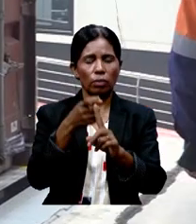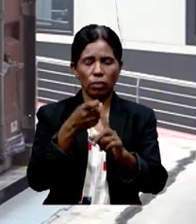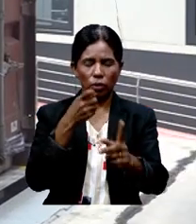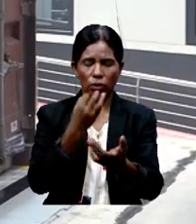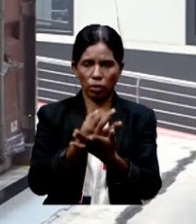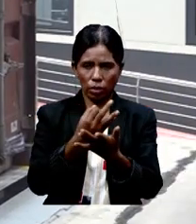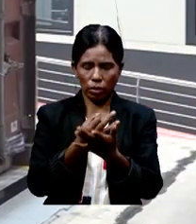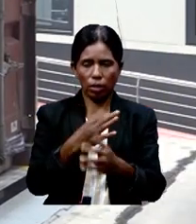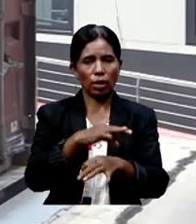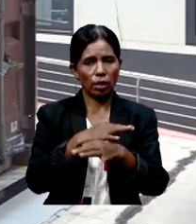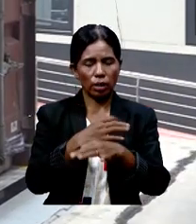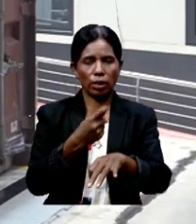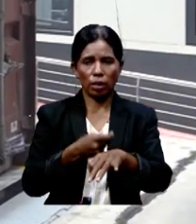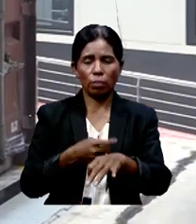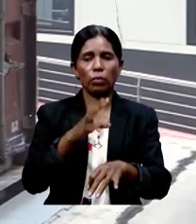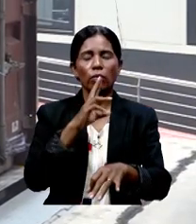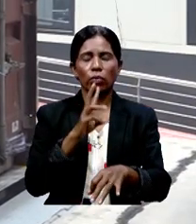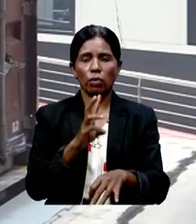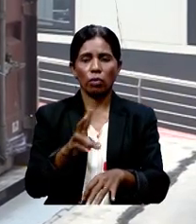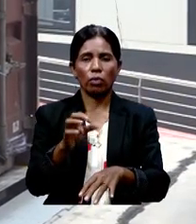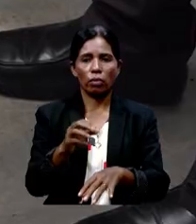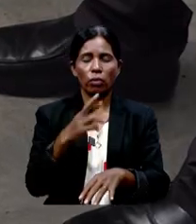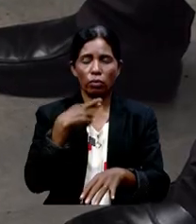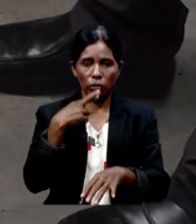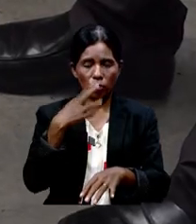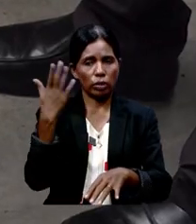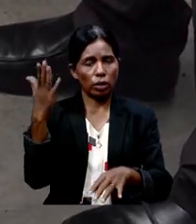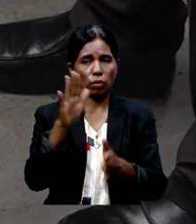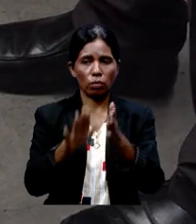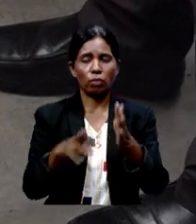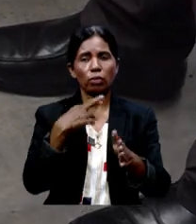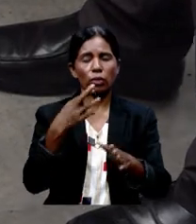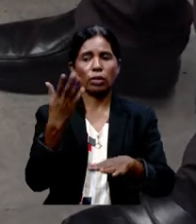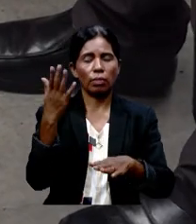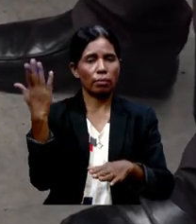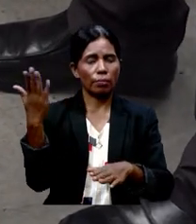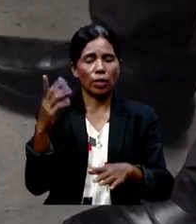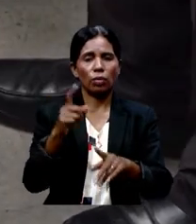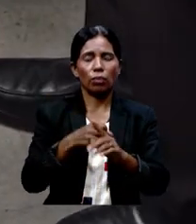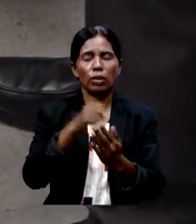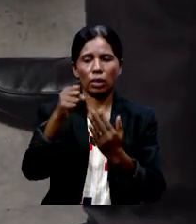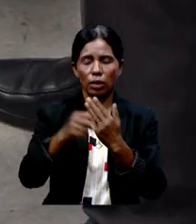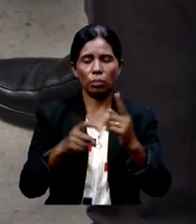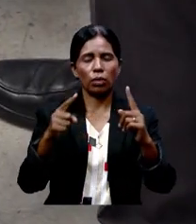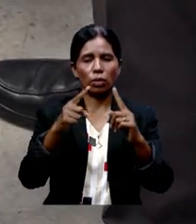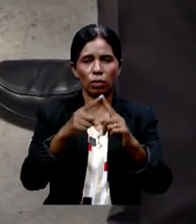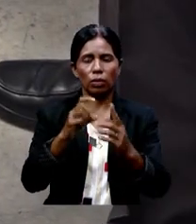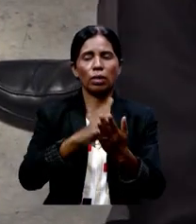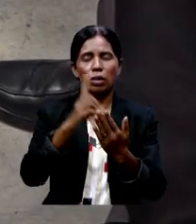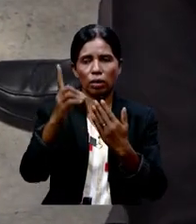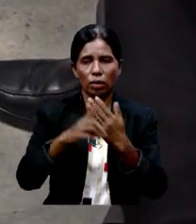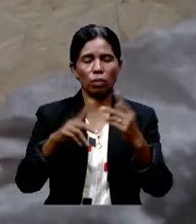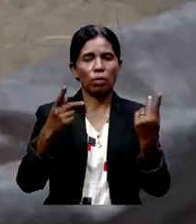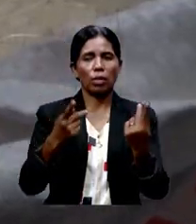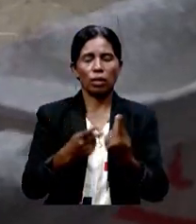ato normalize temporário folha em fosse e a mercado, mas bem e a fase da Hulu, setembro ou dezembro, empresa Criatefura ou